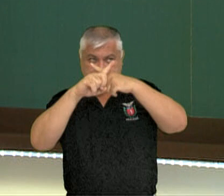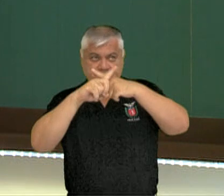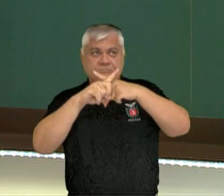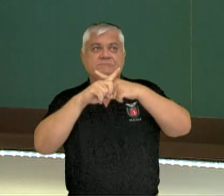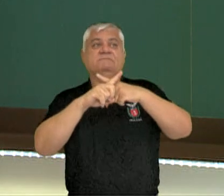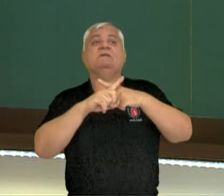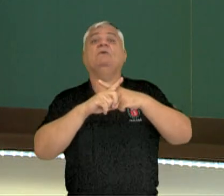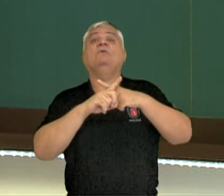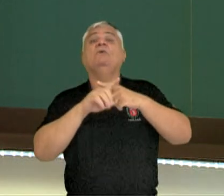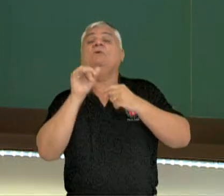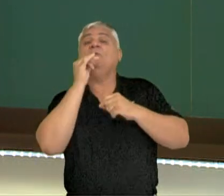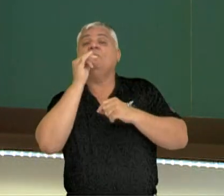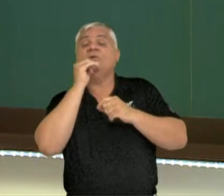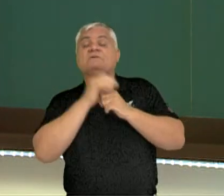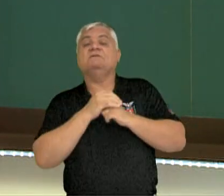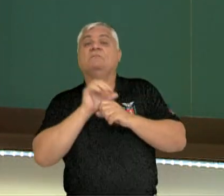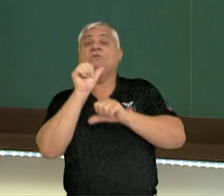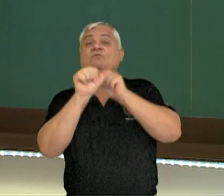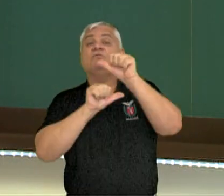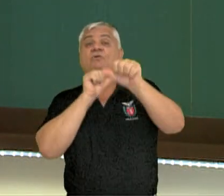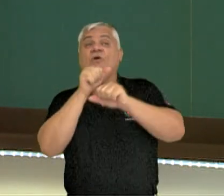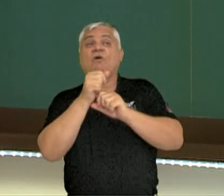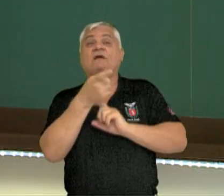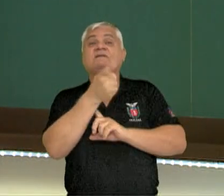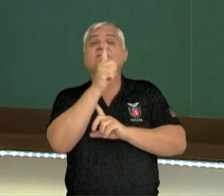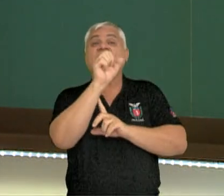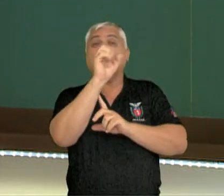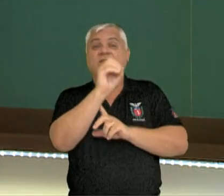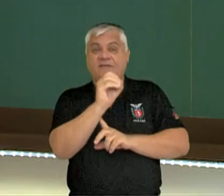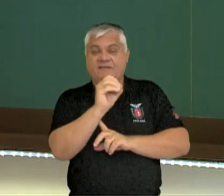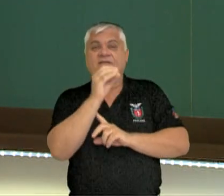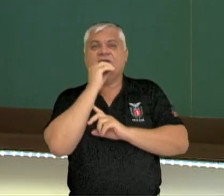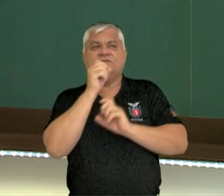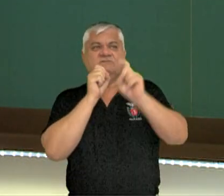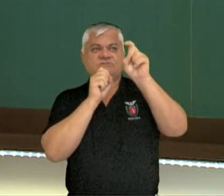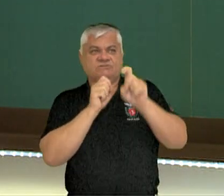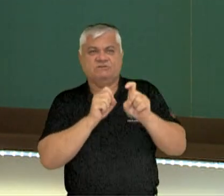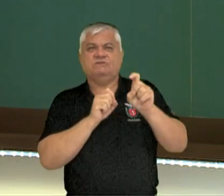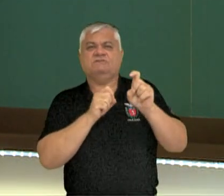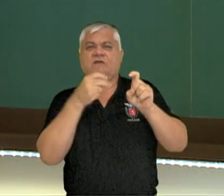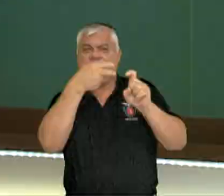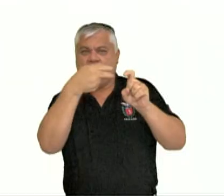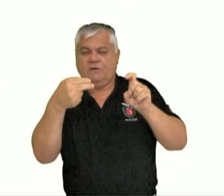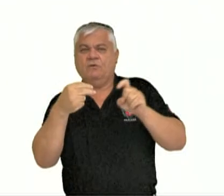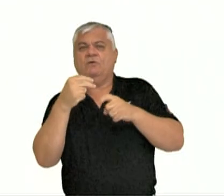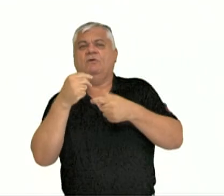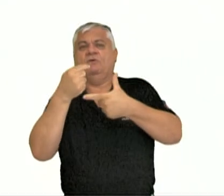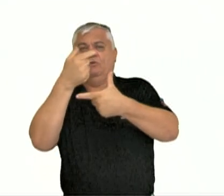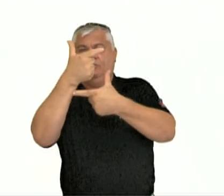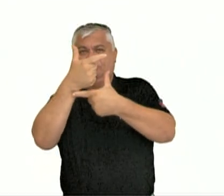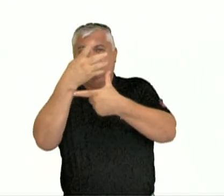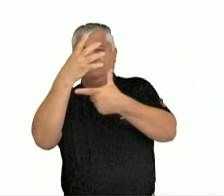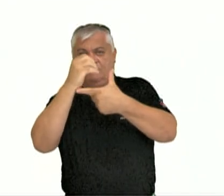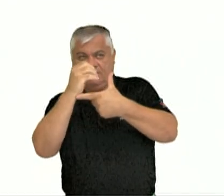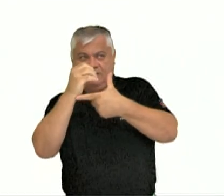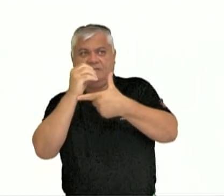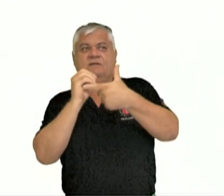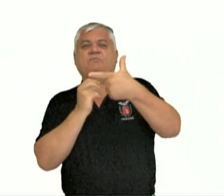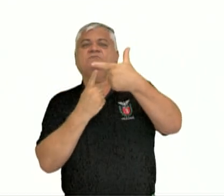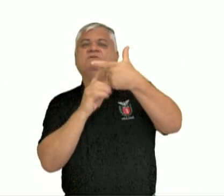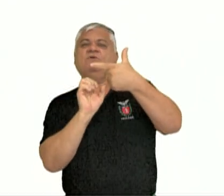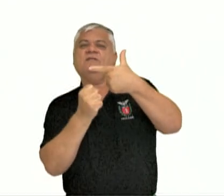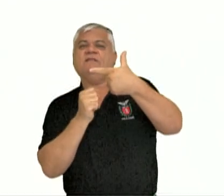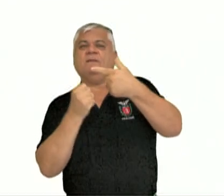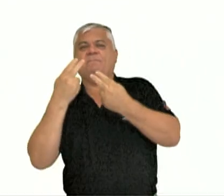Então, substituir na regra de 3 e vou isolar o x. X vai ser 240 graus dividido